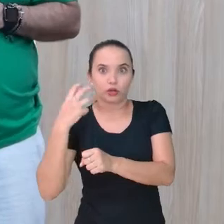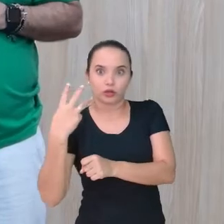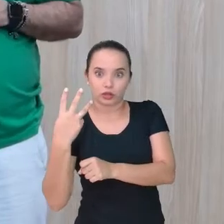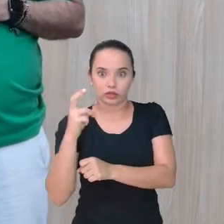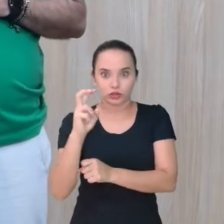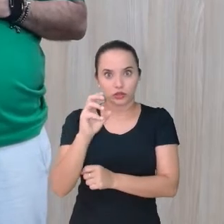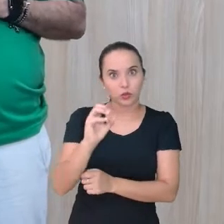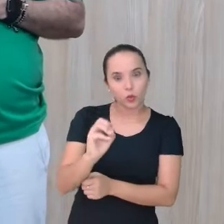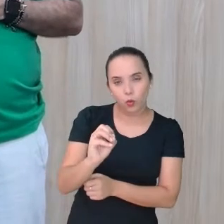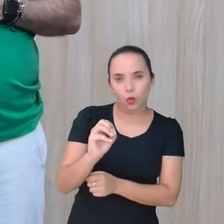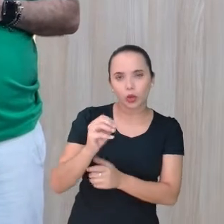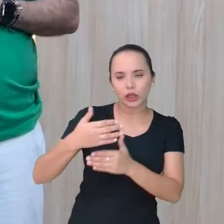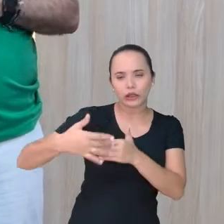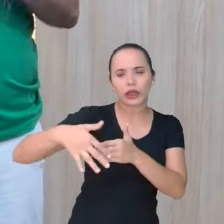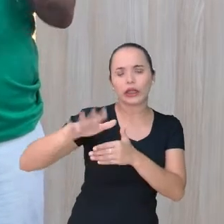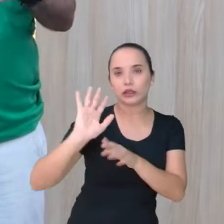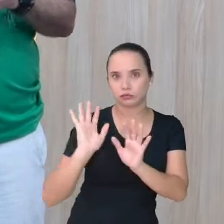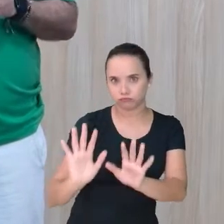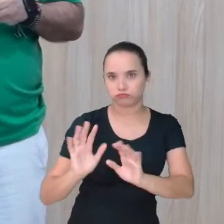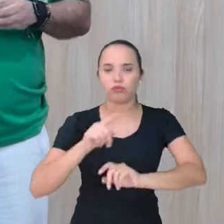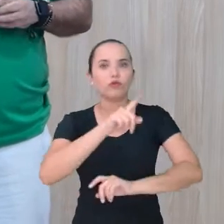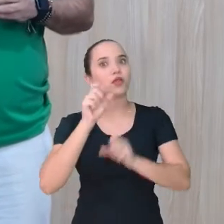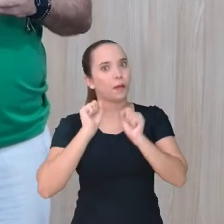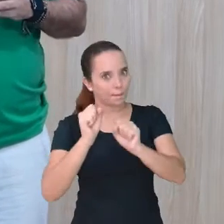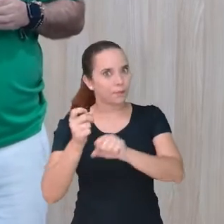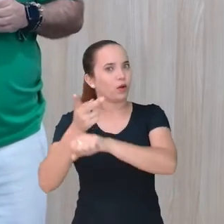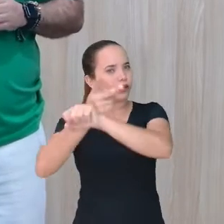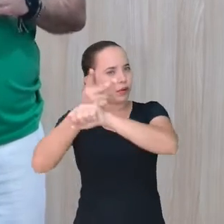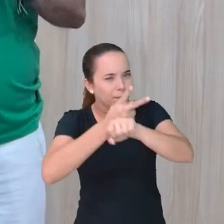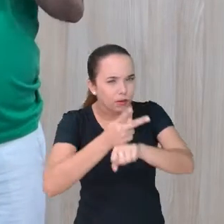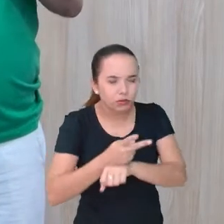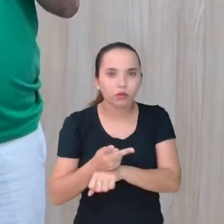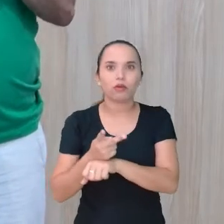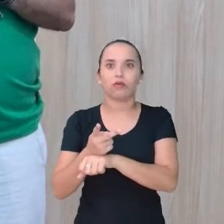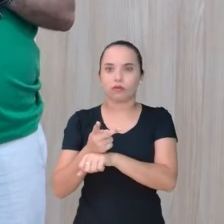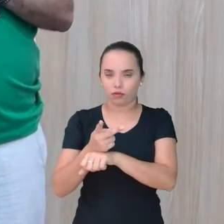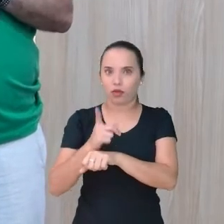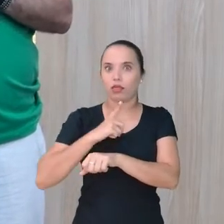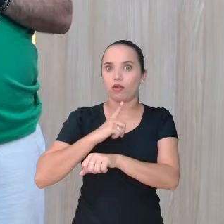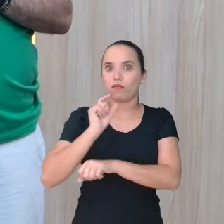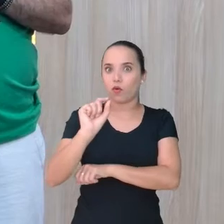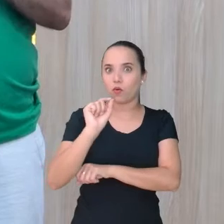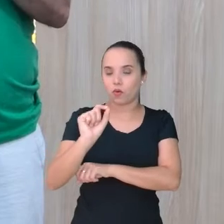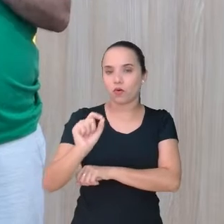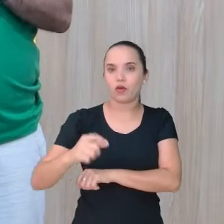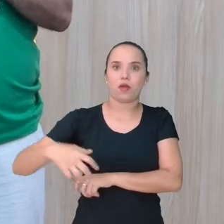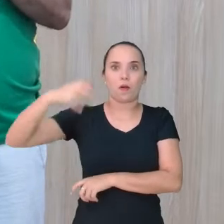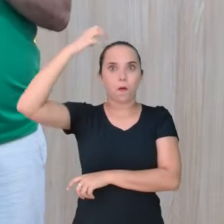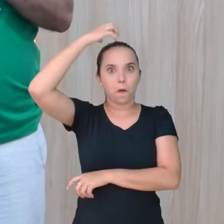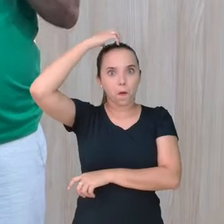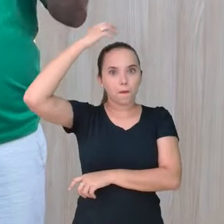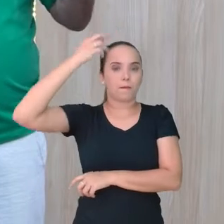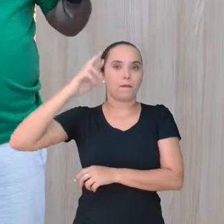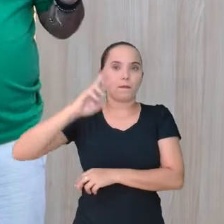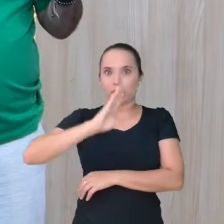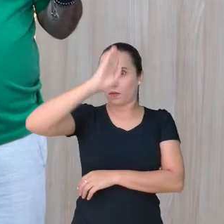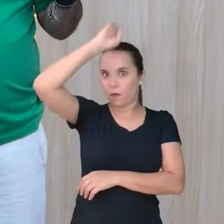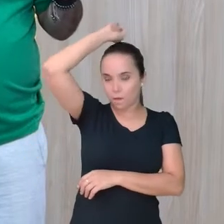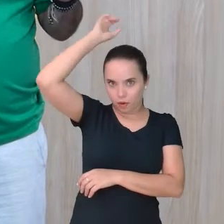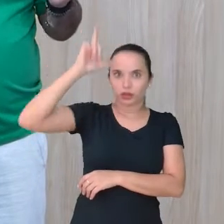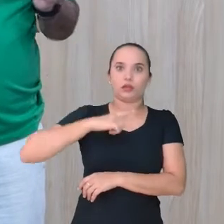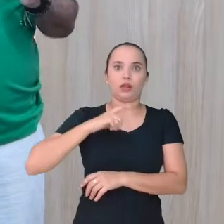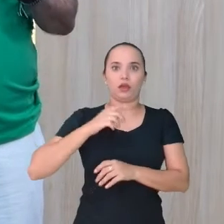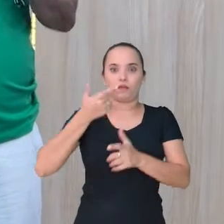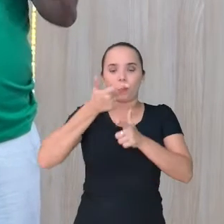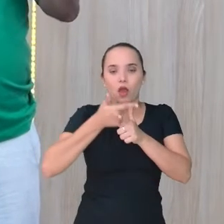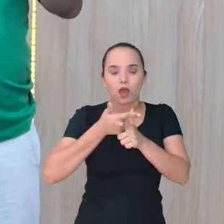para lá, isso vocês podem pesquisar depois, o Império Romano, né, ele foi dividido em duas partes,